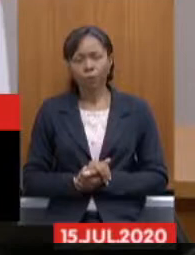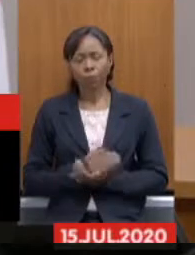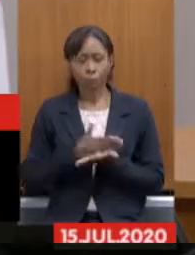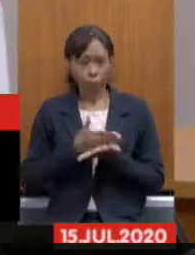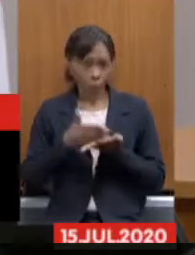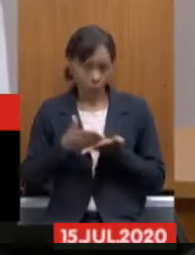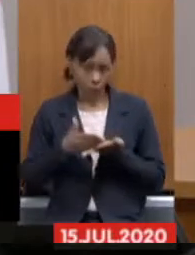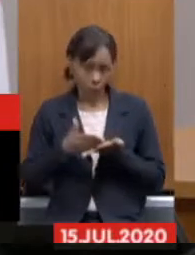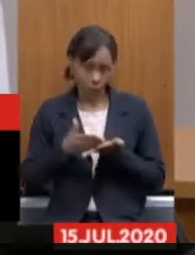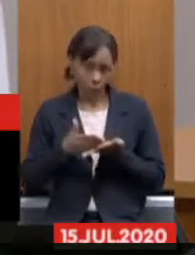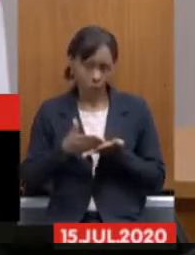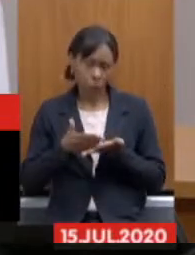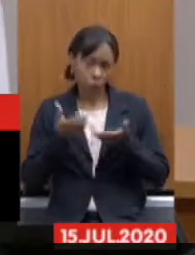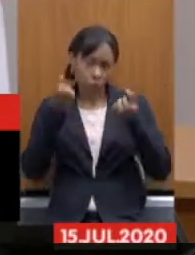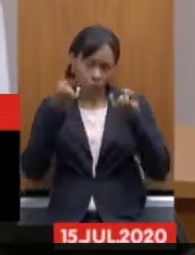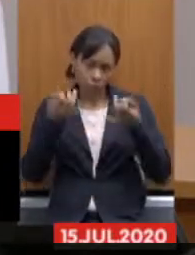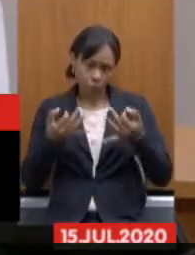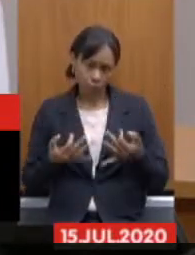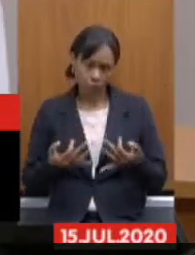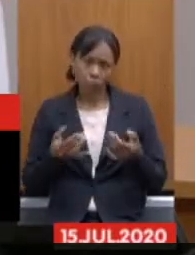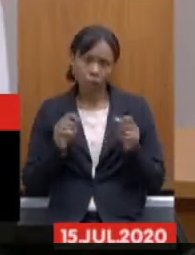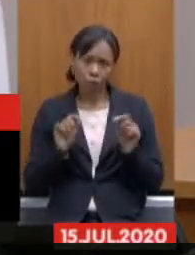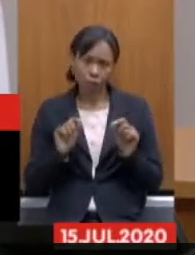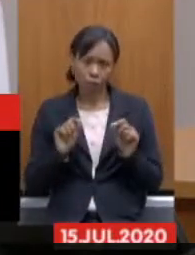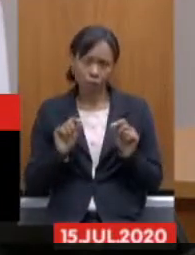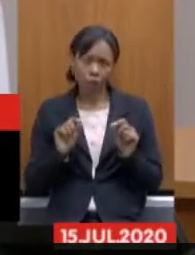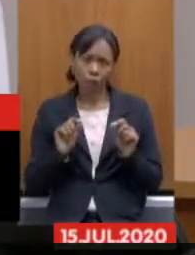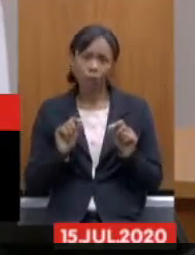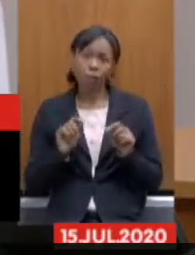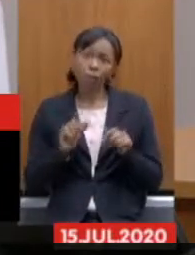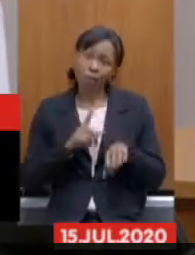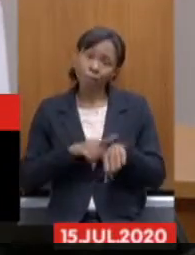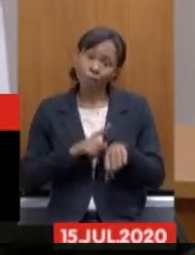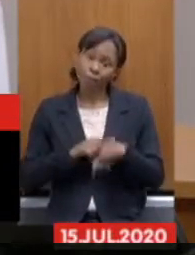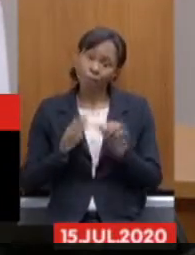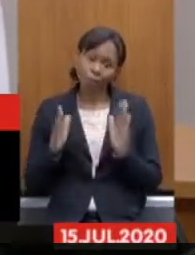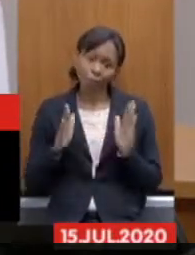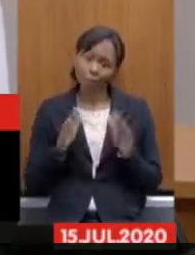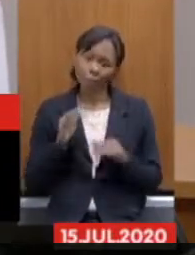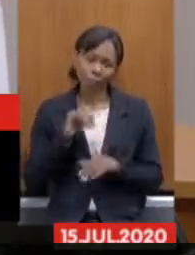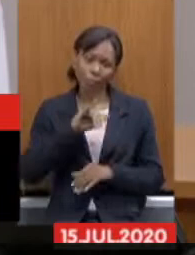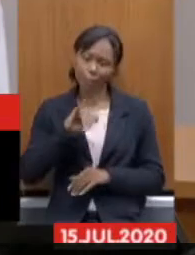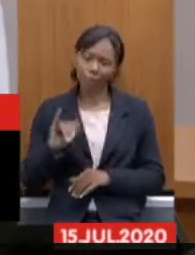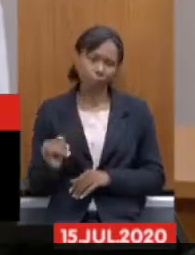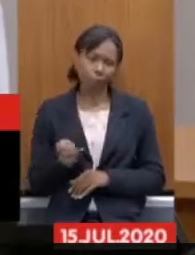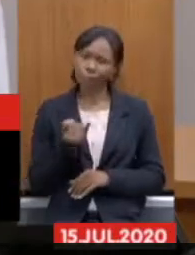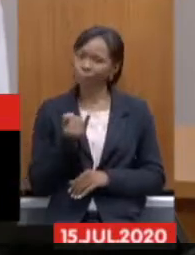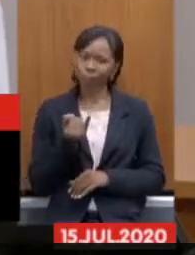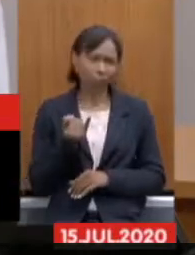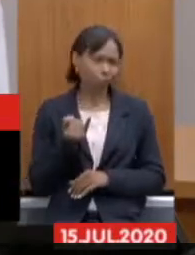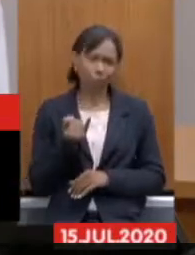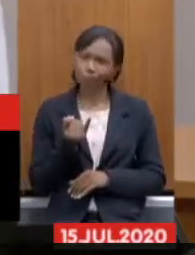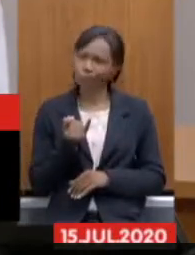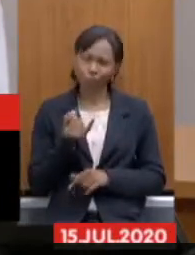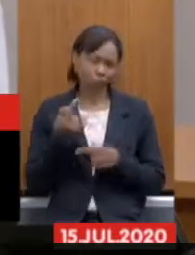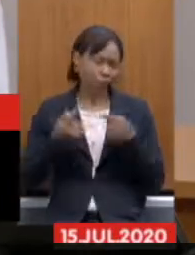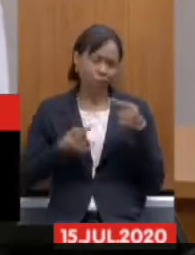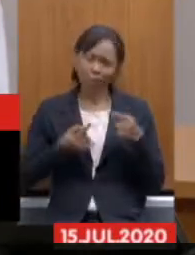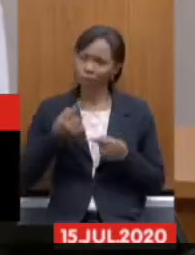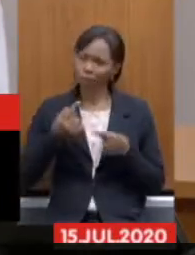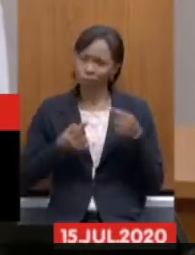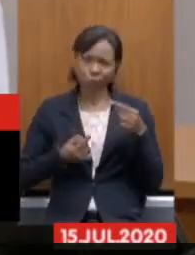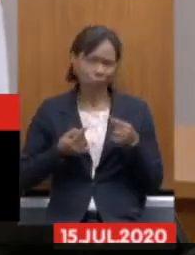inicialmente que esse momento infelizmente não é o momento oportuno para uma discussão como essa